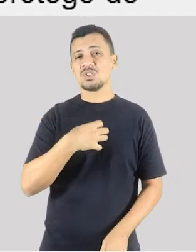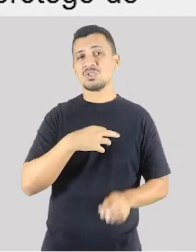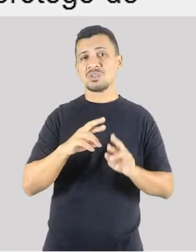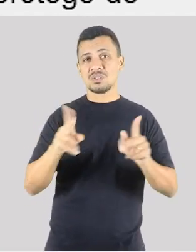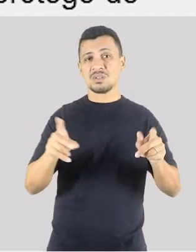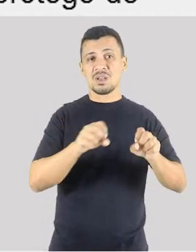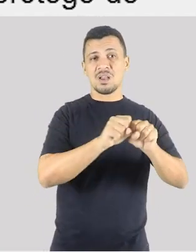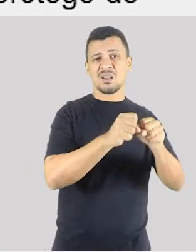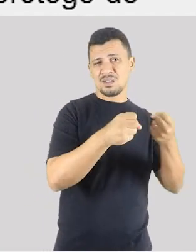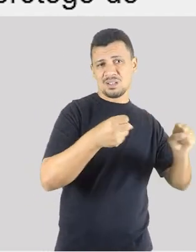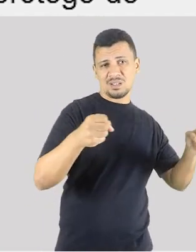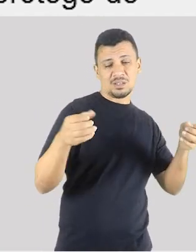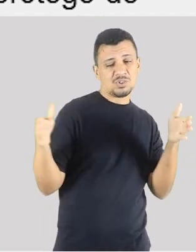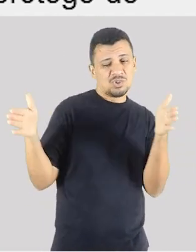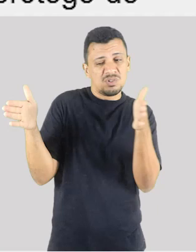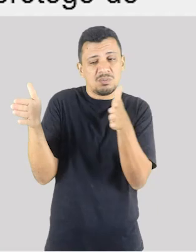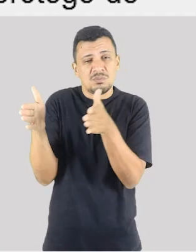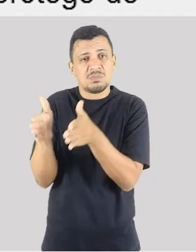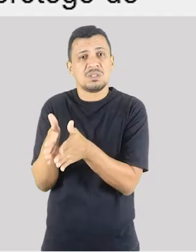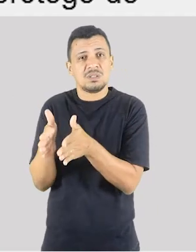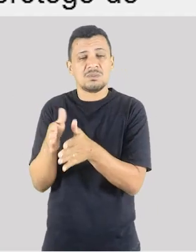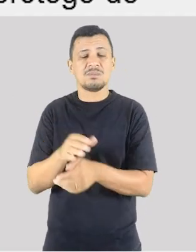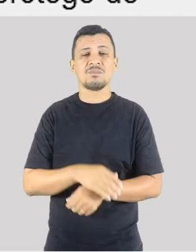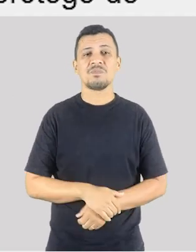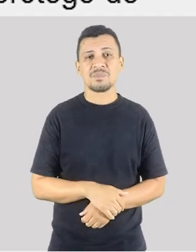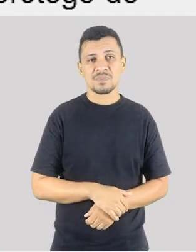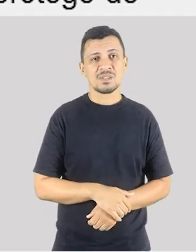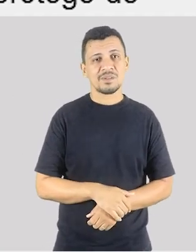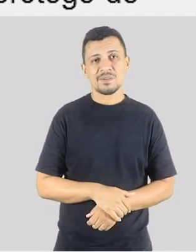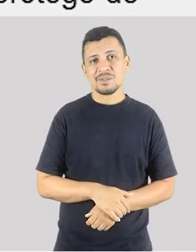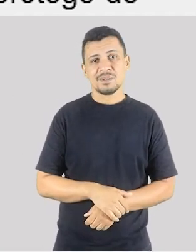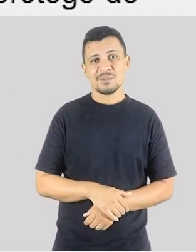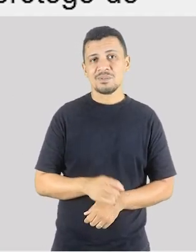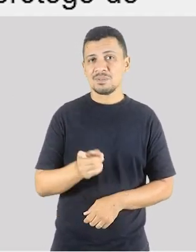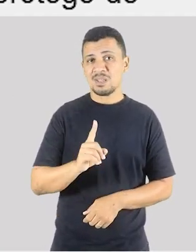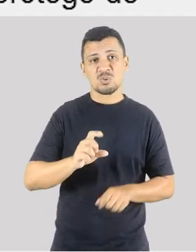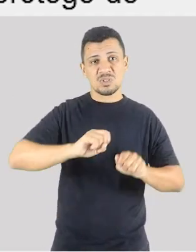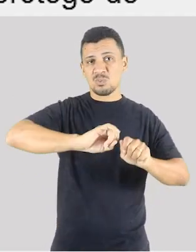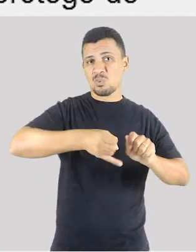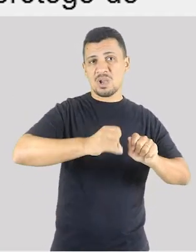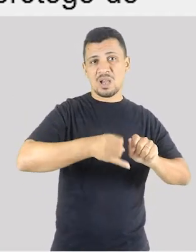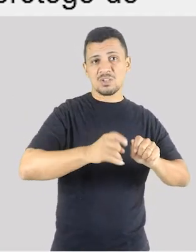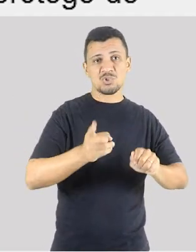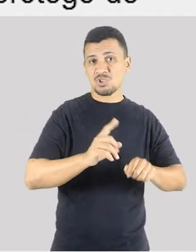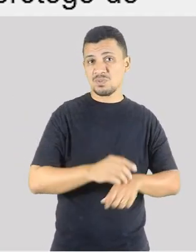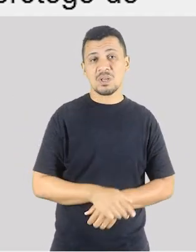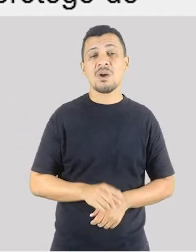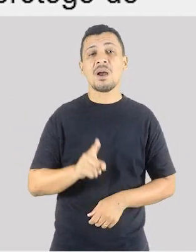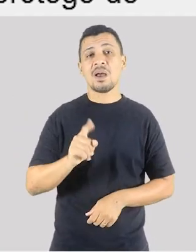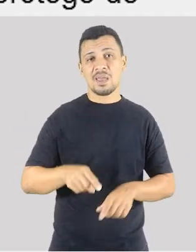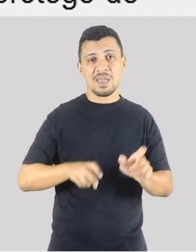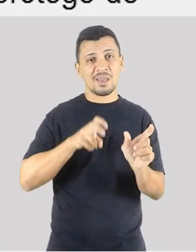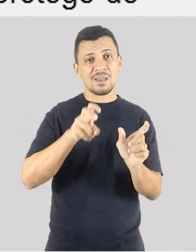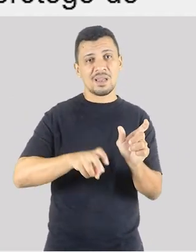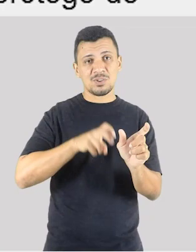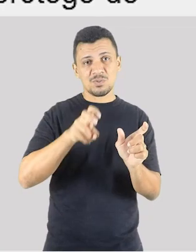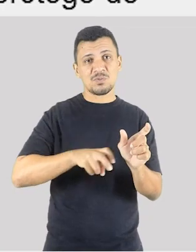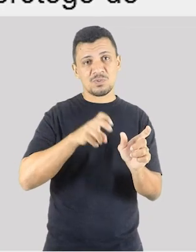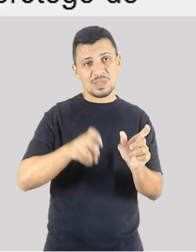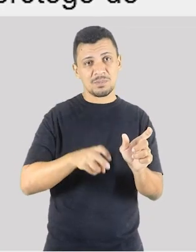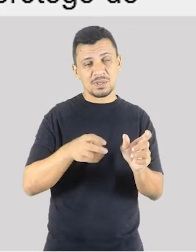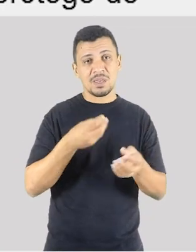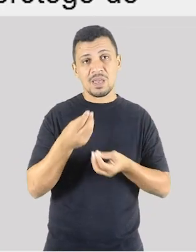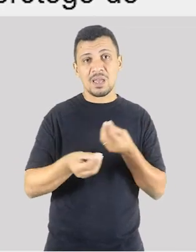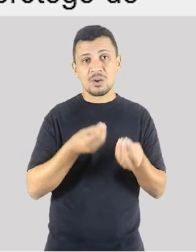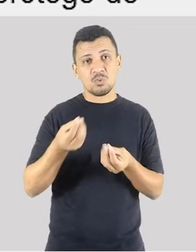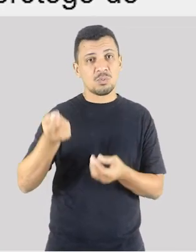grande e pequeno. Atenção, grande e pequeno nessa frase não são adjetivos, e sim advérbios. É o modo como se deve